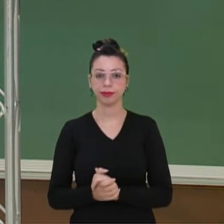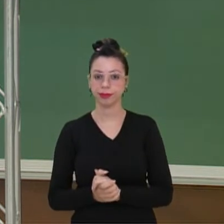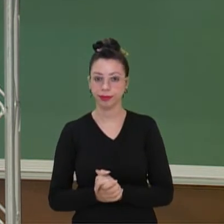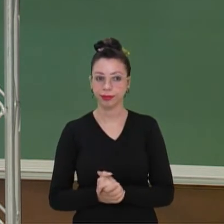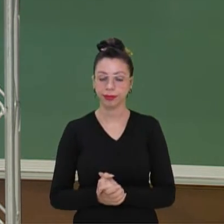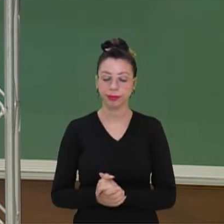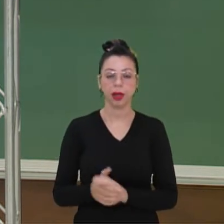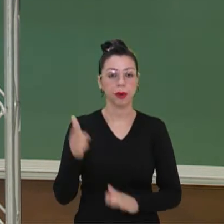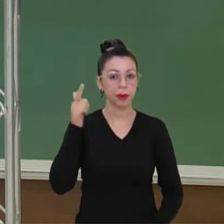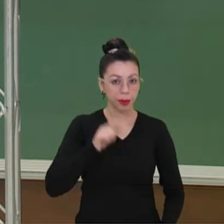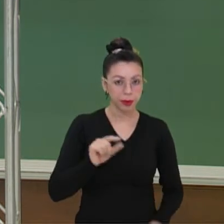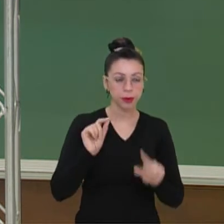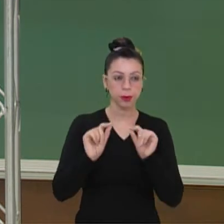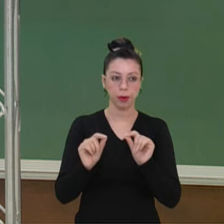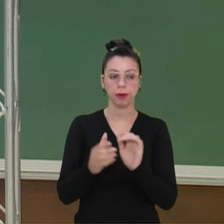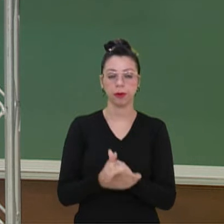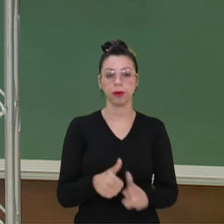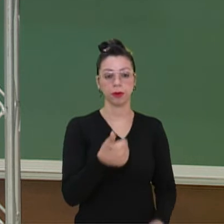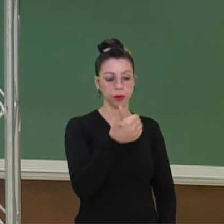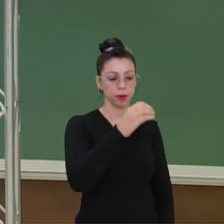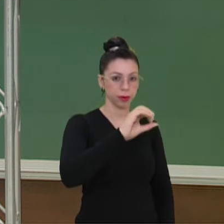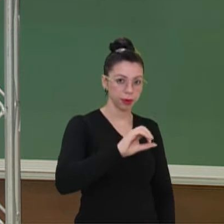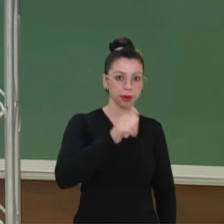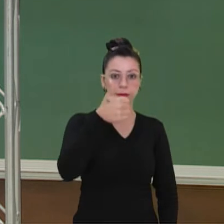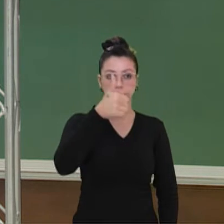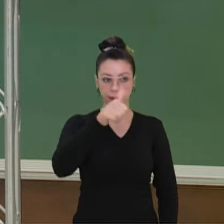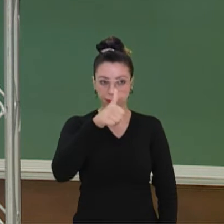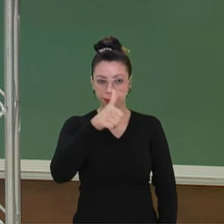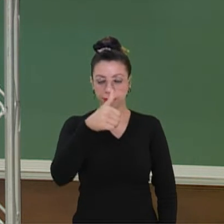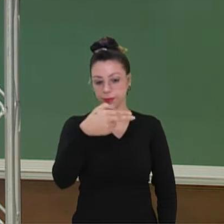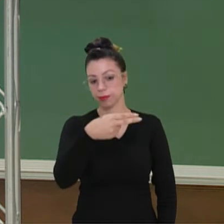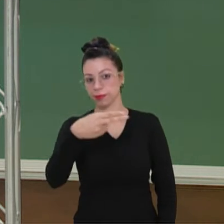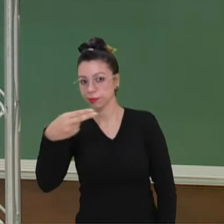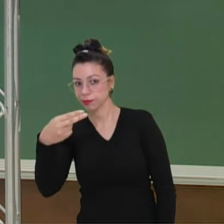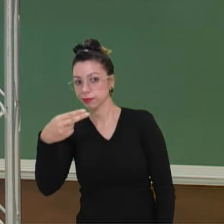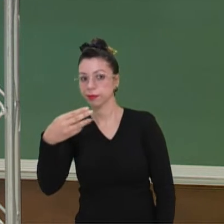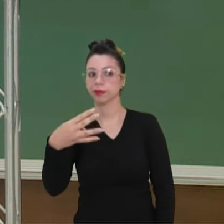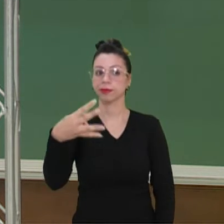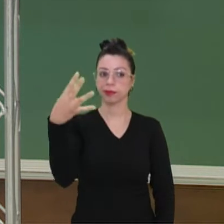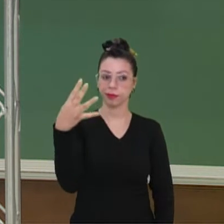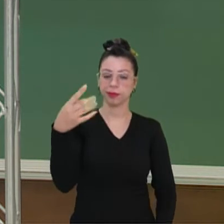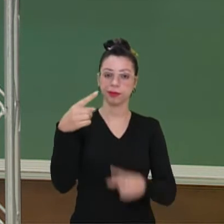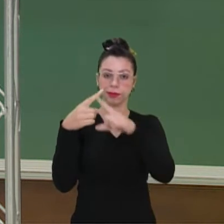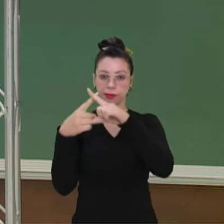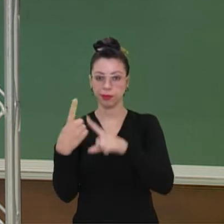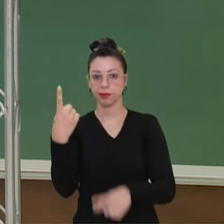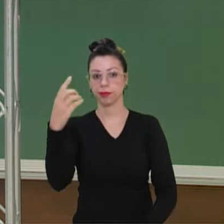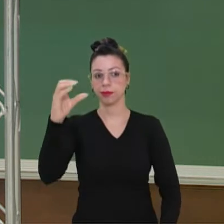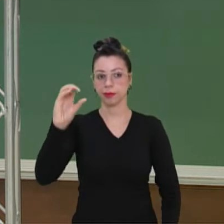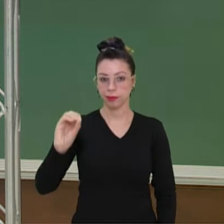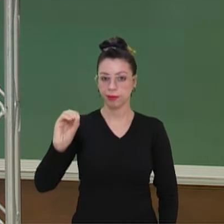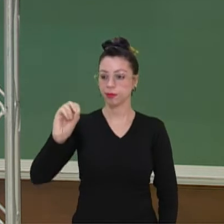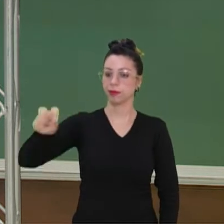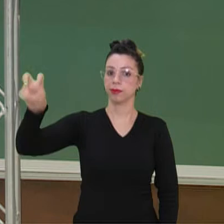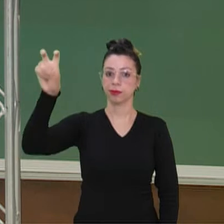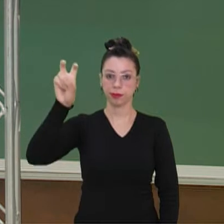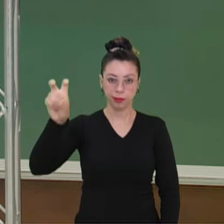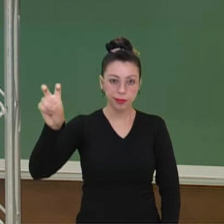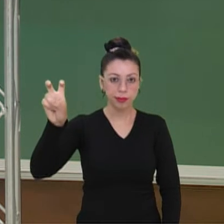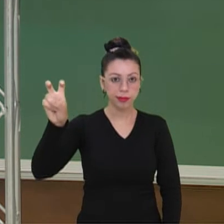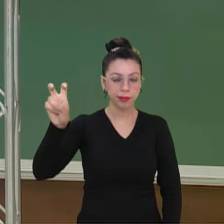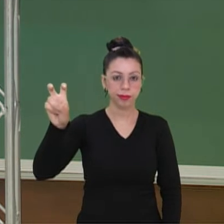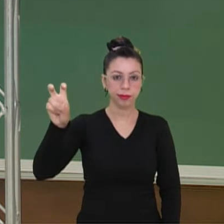Então, repetindo, tá? 10 elevado a 11 igual 4 vezes 10 elevado a